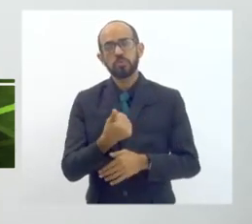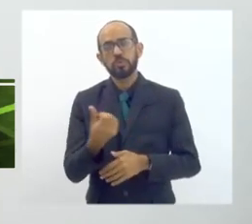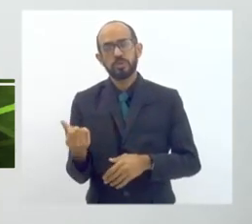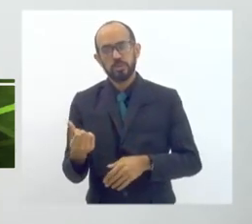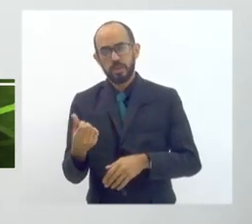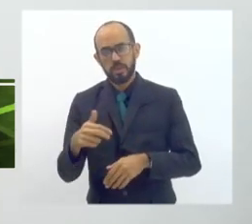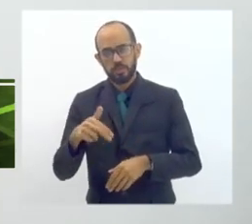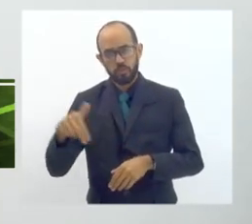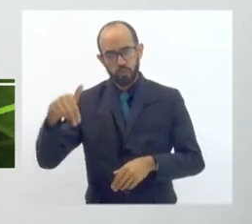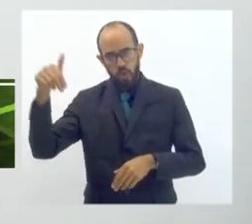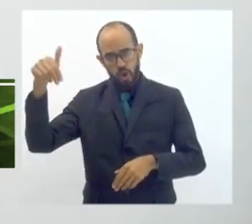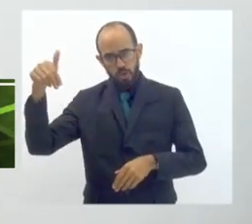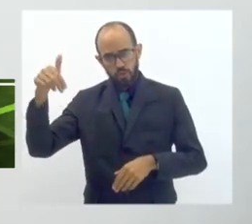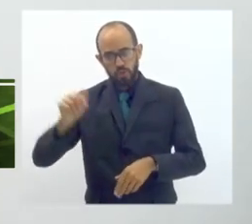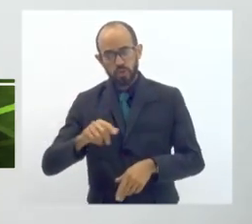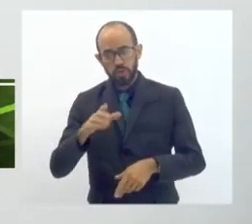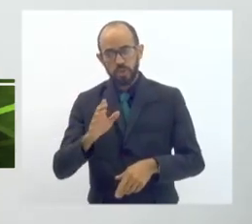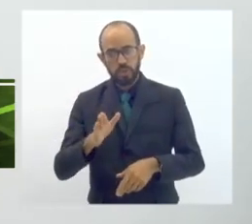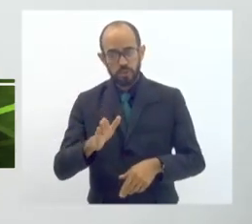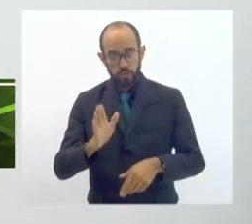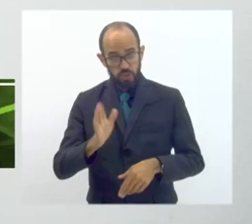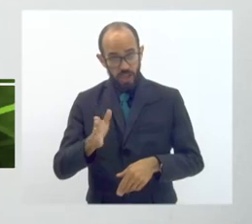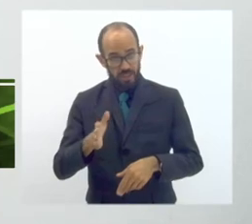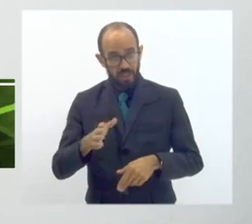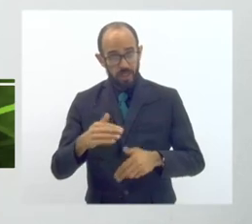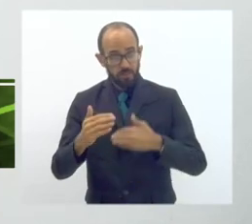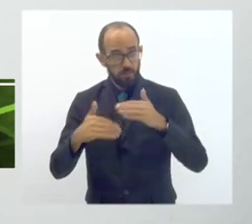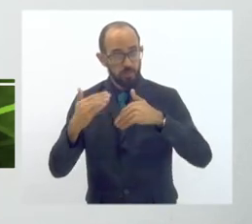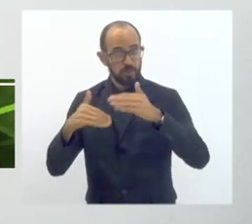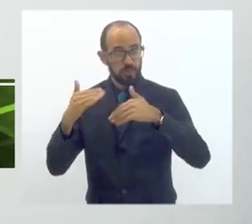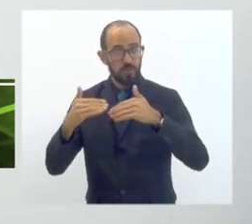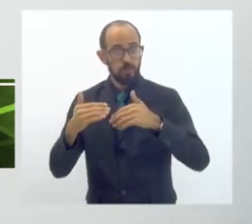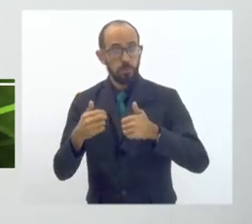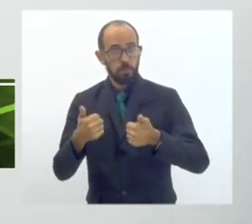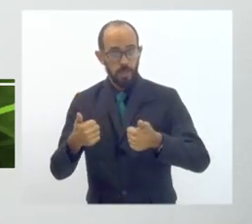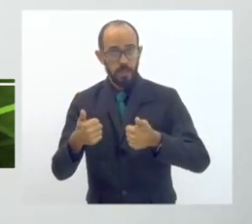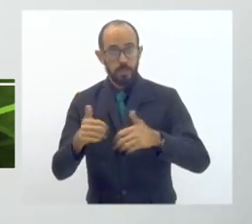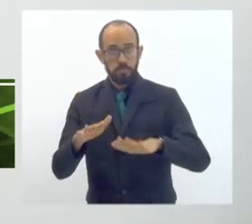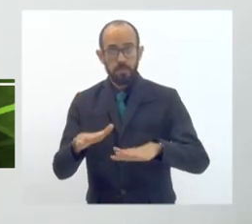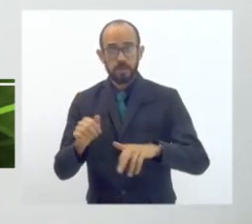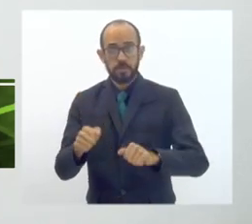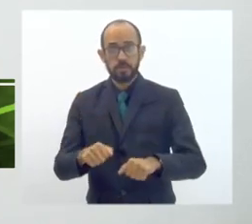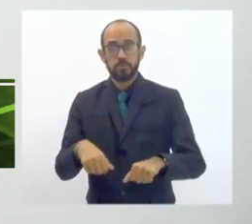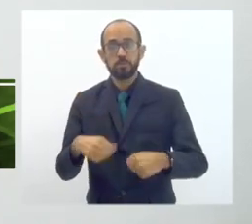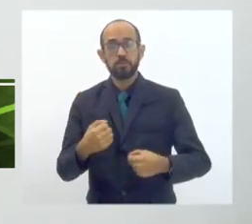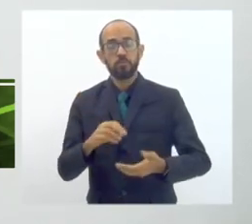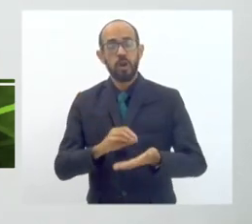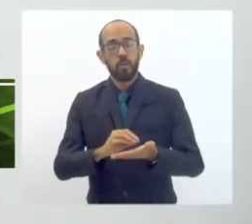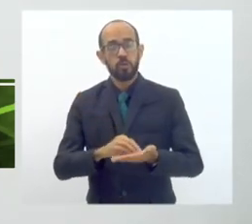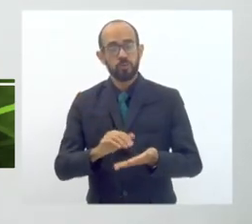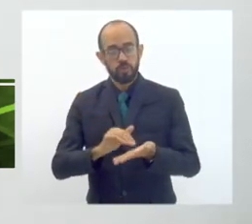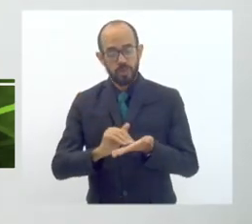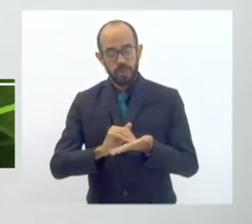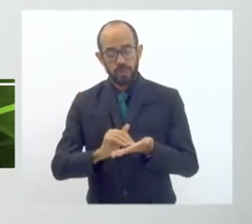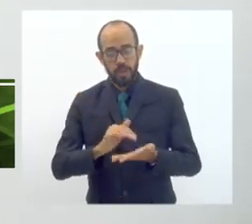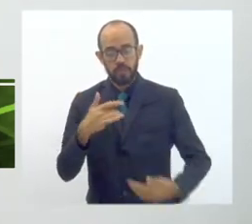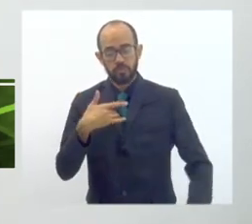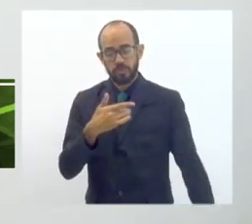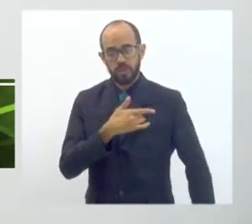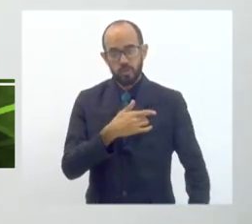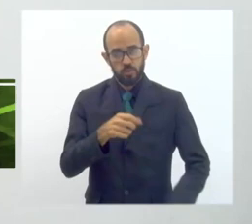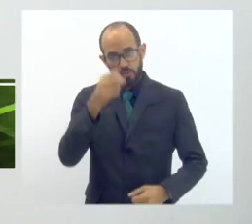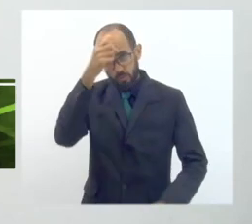já está bem consolidado esse projeto, esse estudo, ainda a serem validados pelos secretários, né, e pelos prefeitos da região